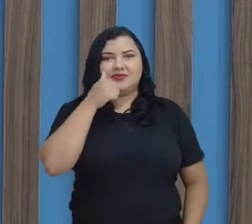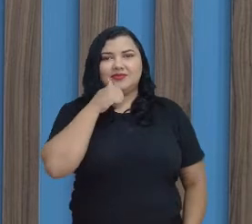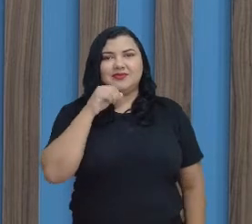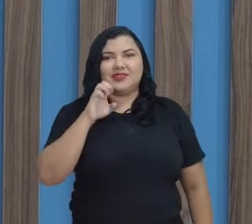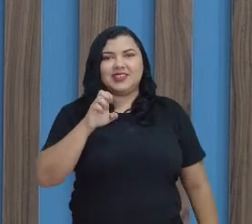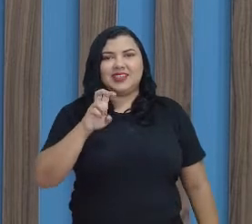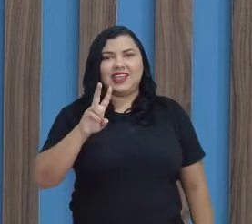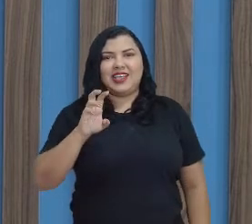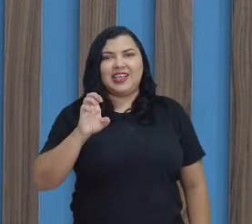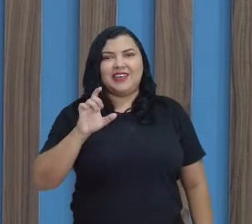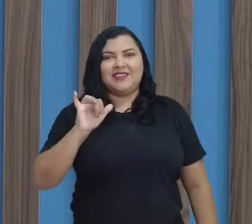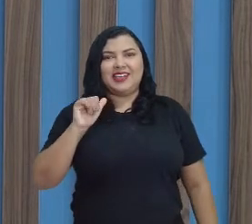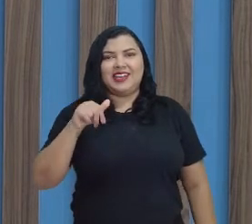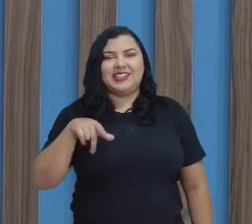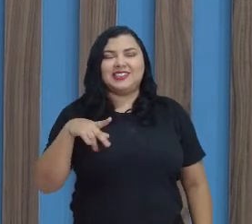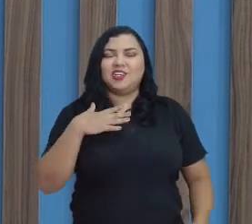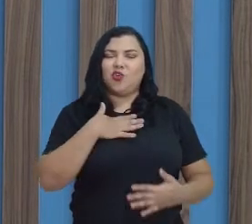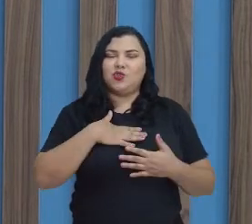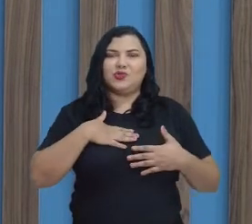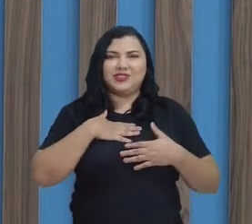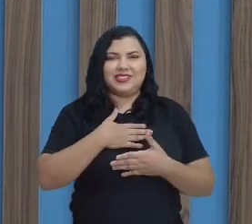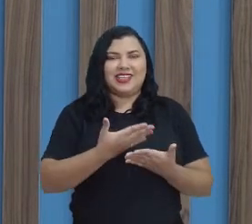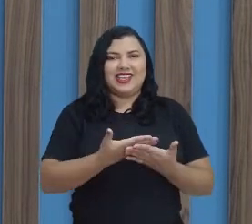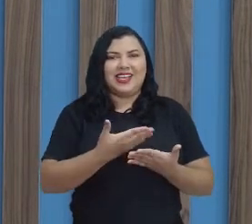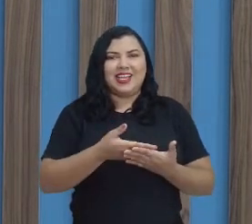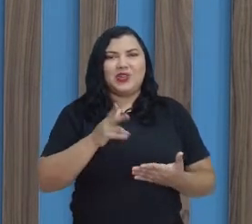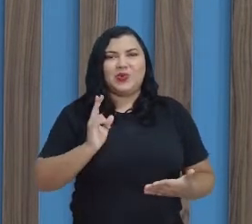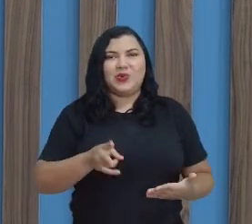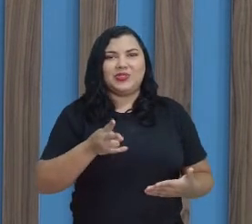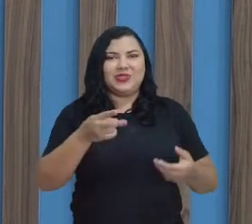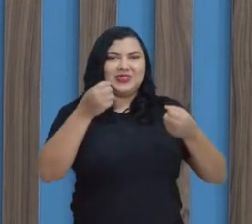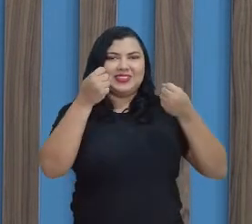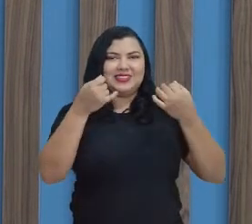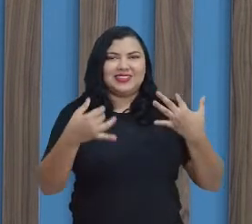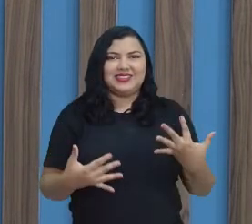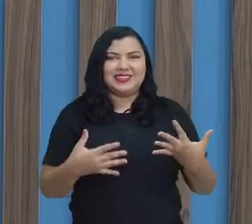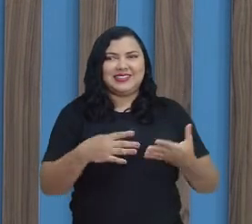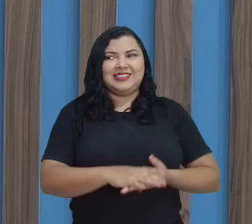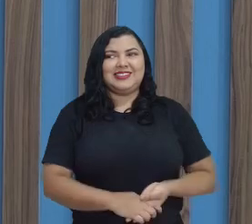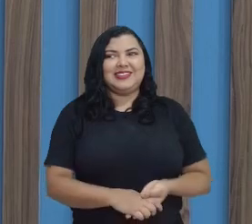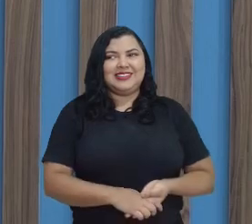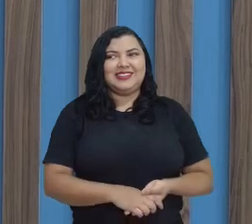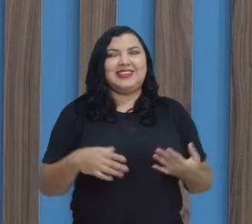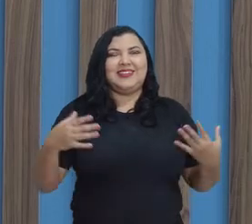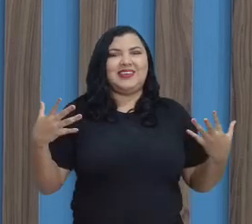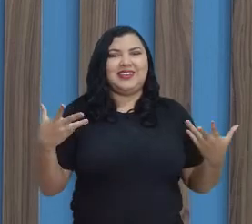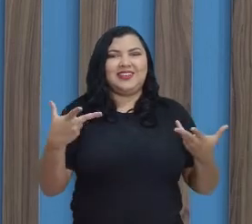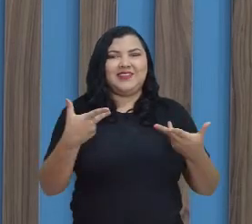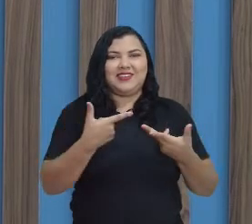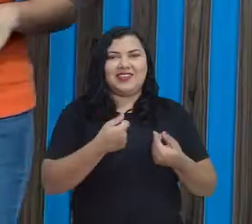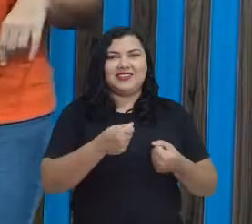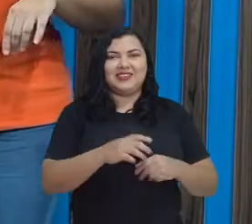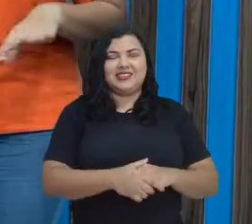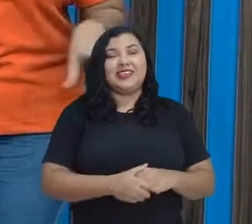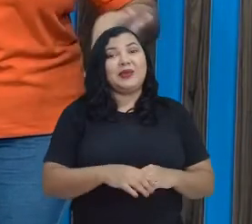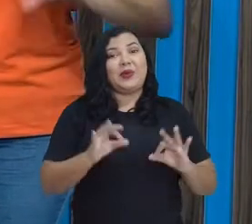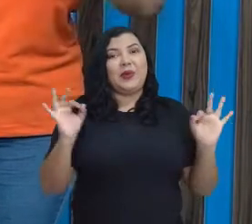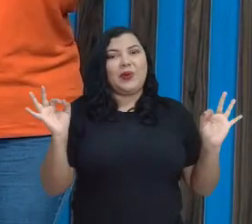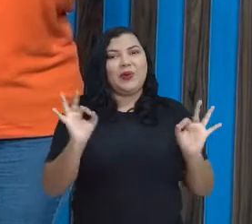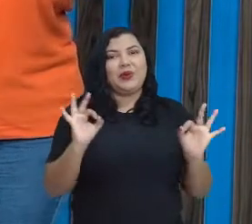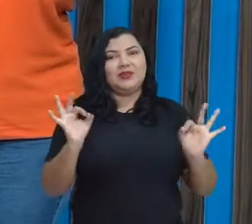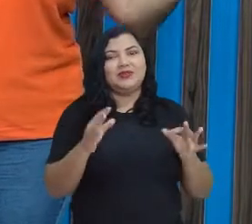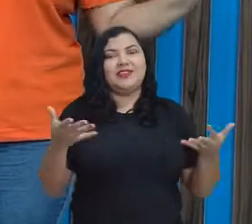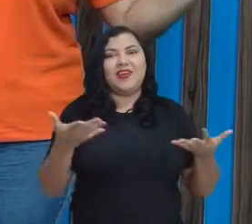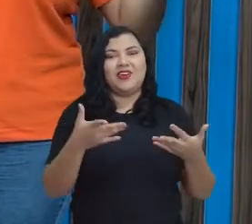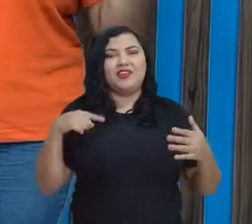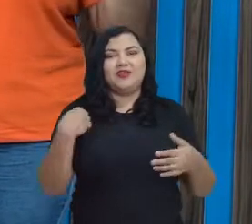está ótima a aula. Ai, Evelyn, você é uma fofa. Continue aí explicando, porque está maravilhoso mesmo. Que ótimo. Então, agora a gente